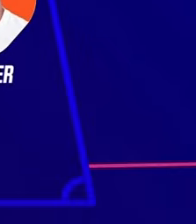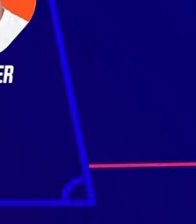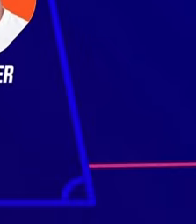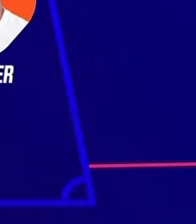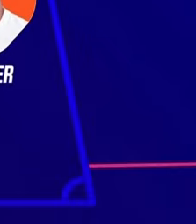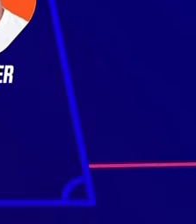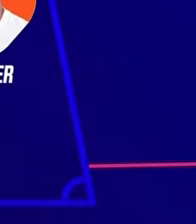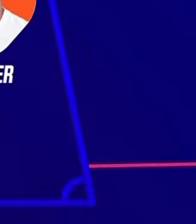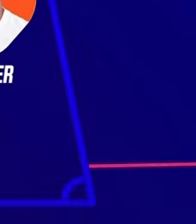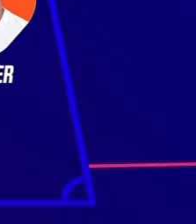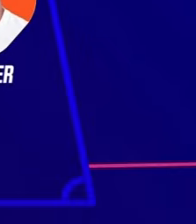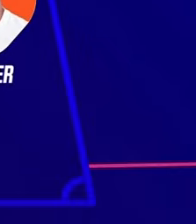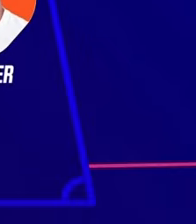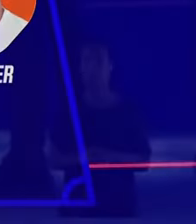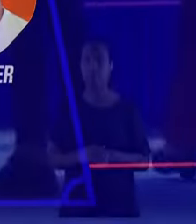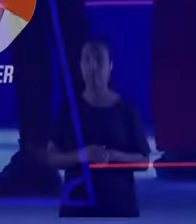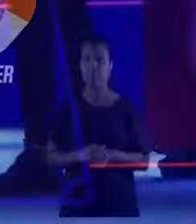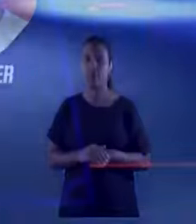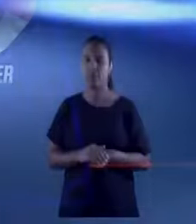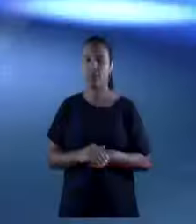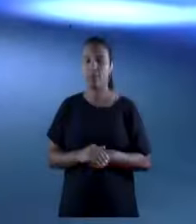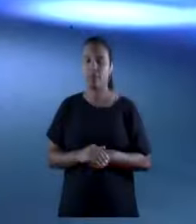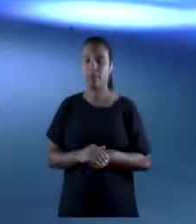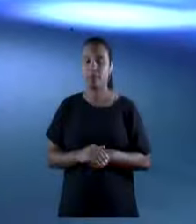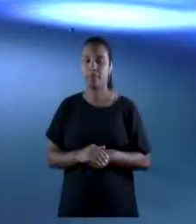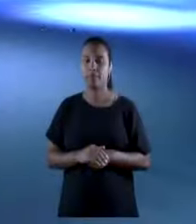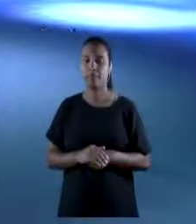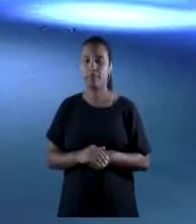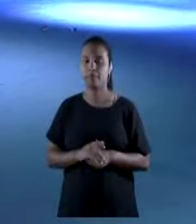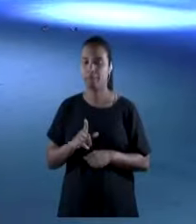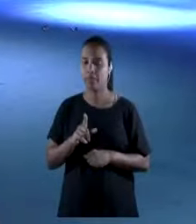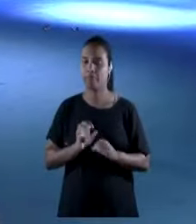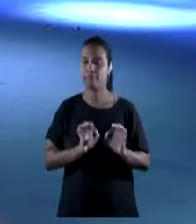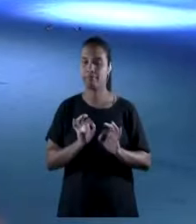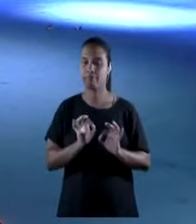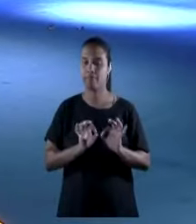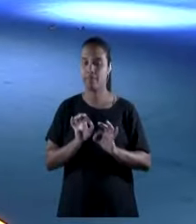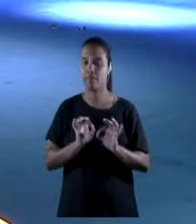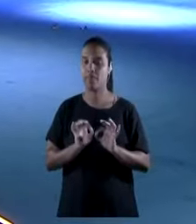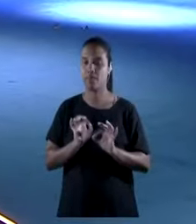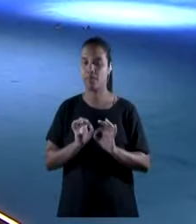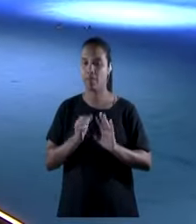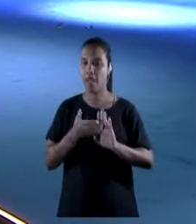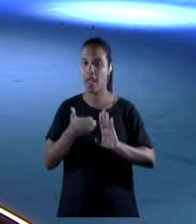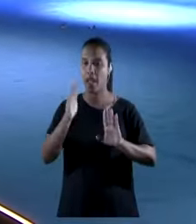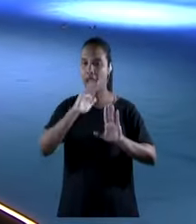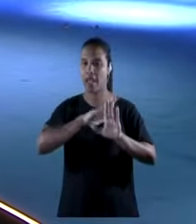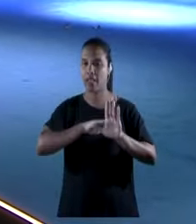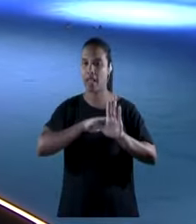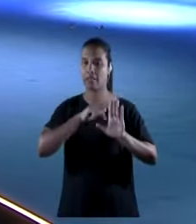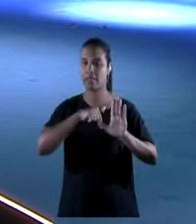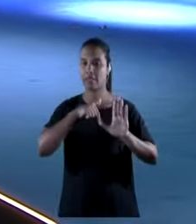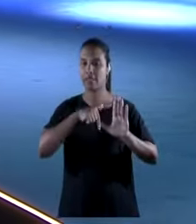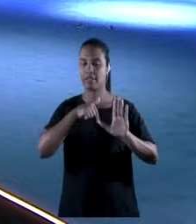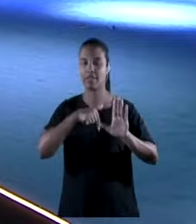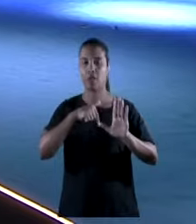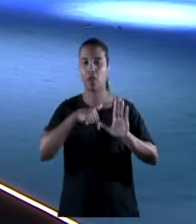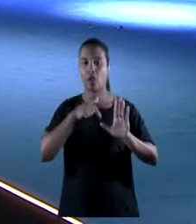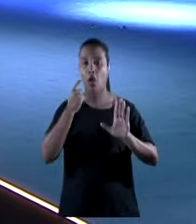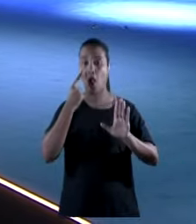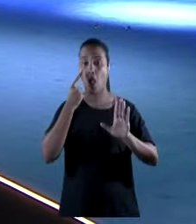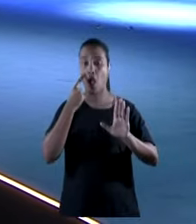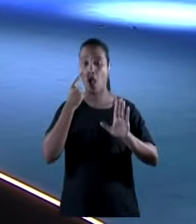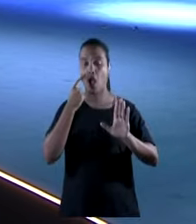deles. Nós temos aqui atrás os jogadores, enquanto eles se preparam para a foto oficial. Dá uma olhadinha nessa seleção que a gente